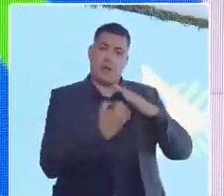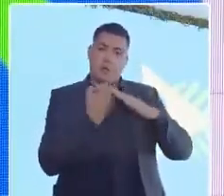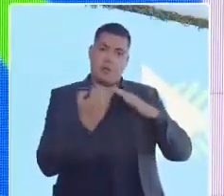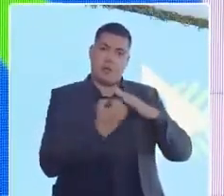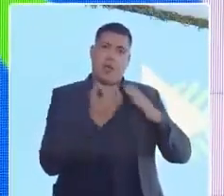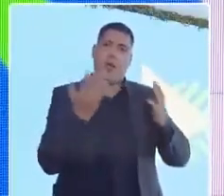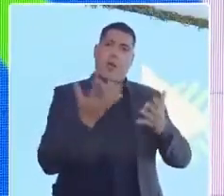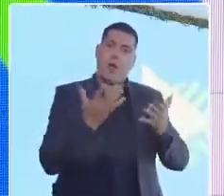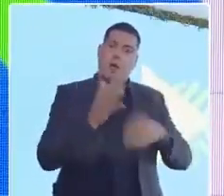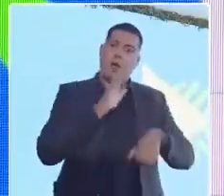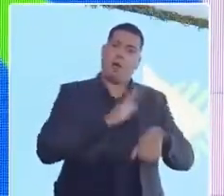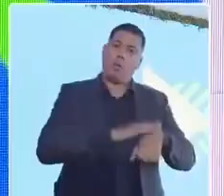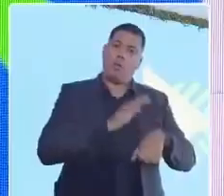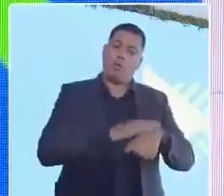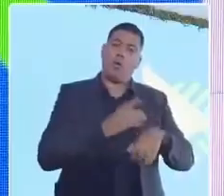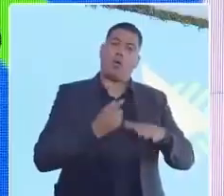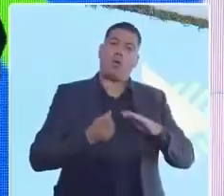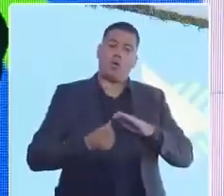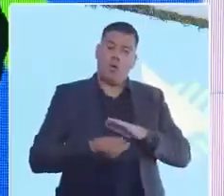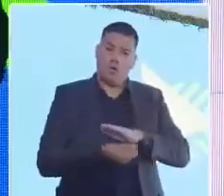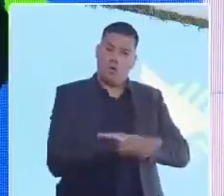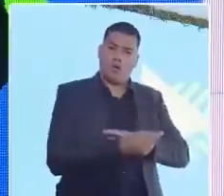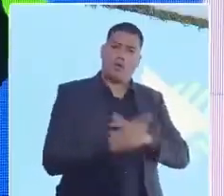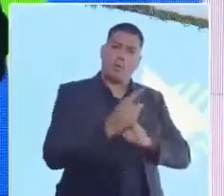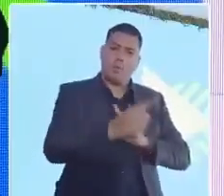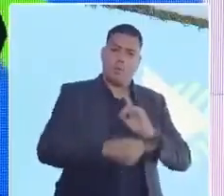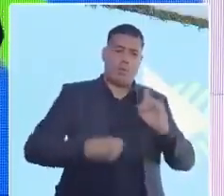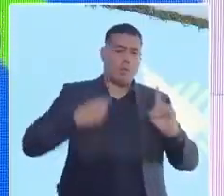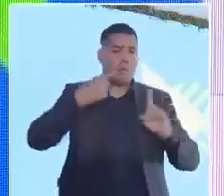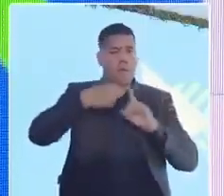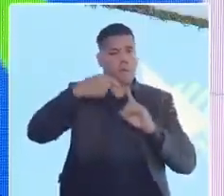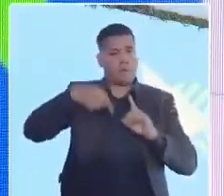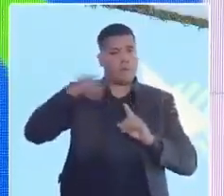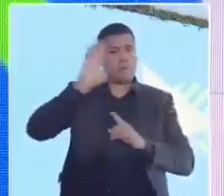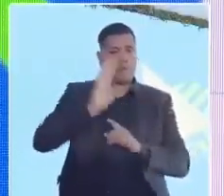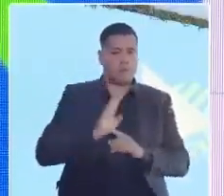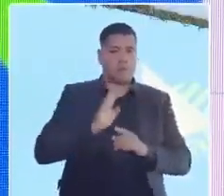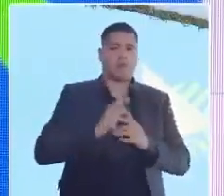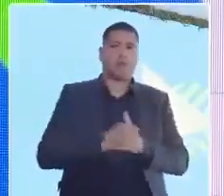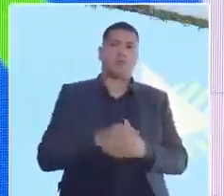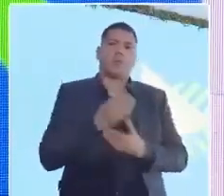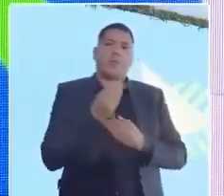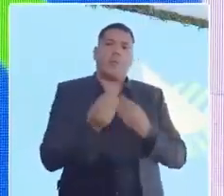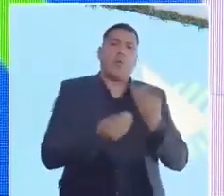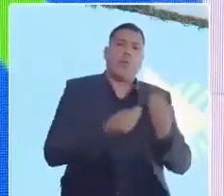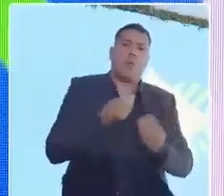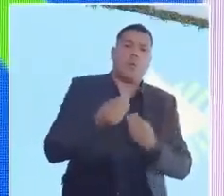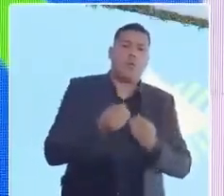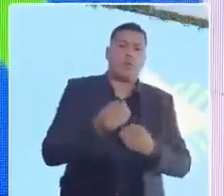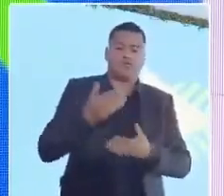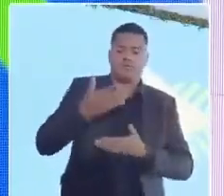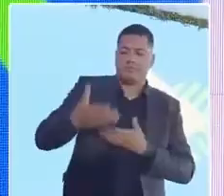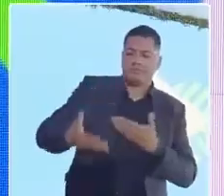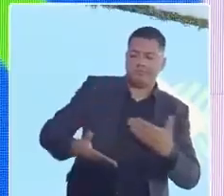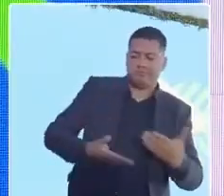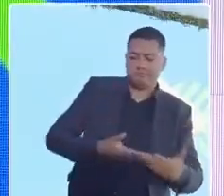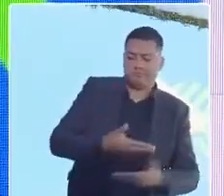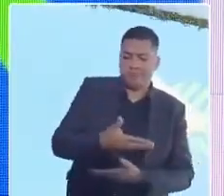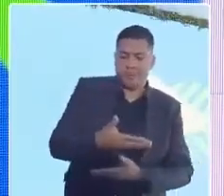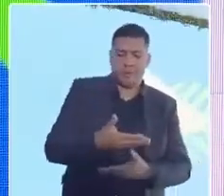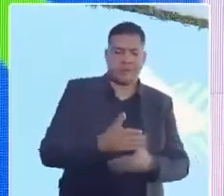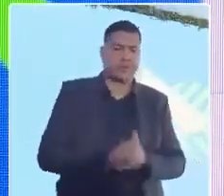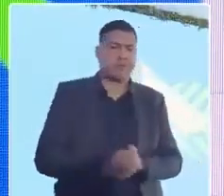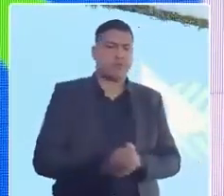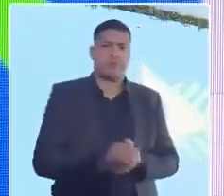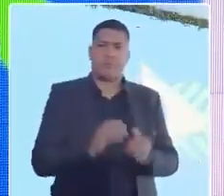investir mais no Brasil de que forma parcerias nenhum